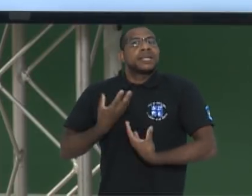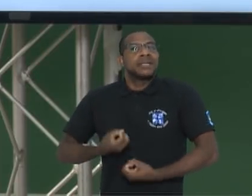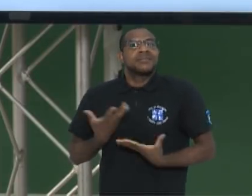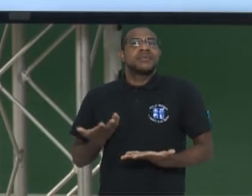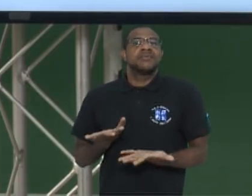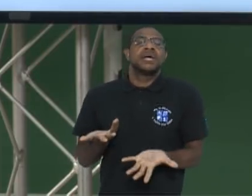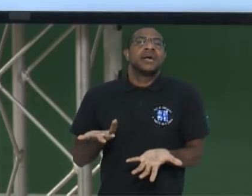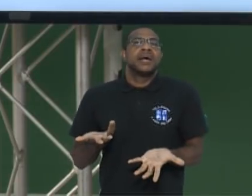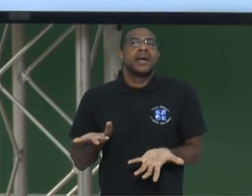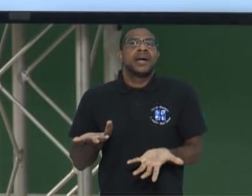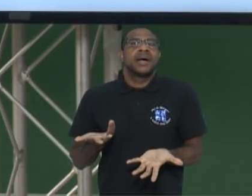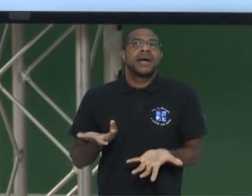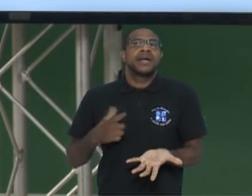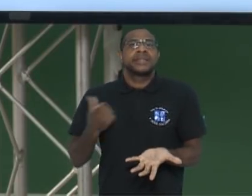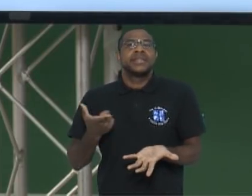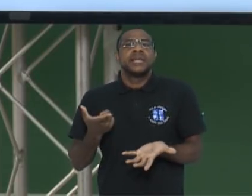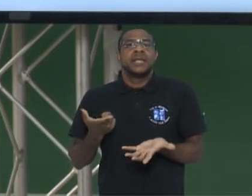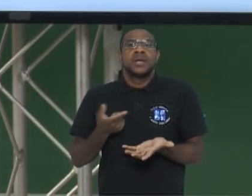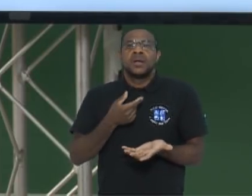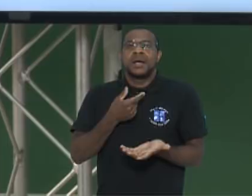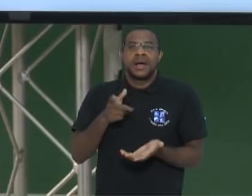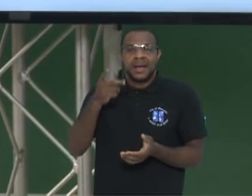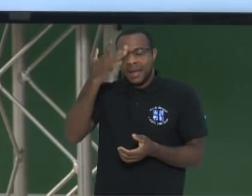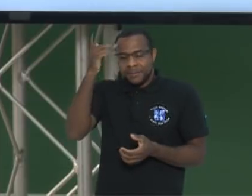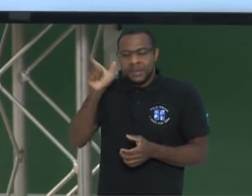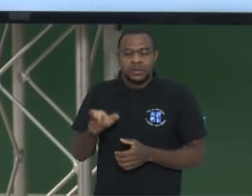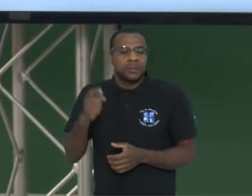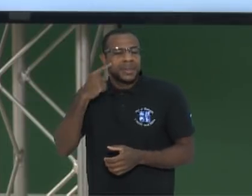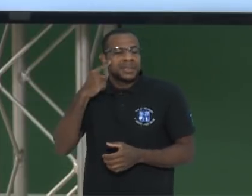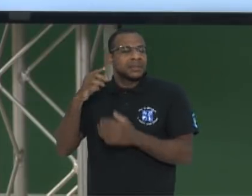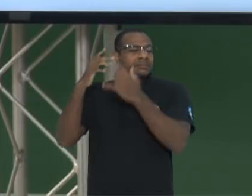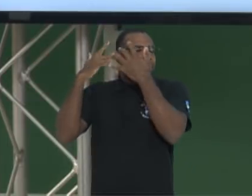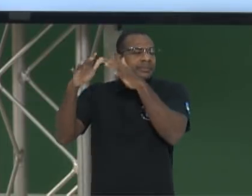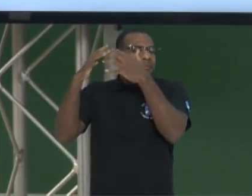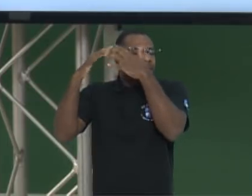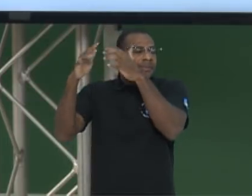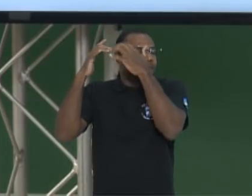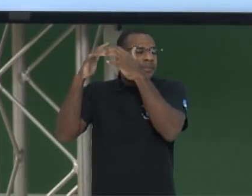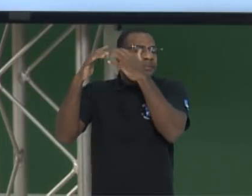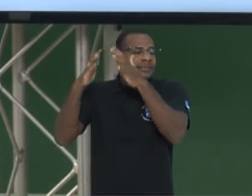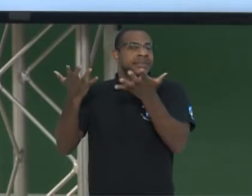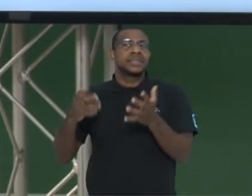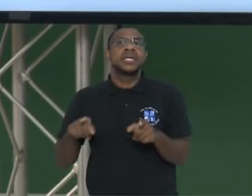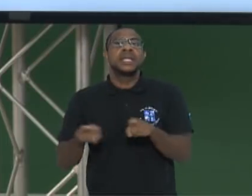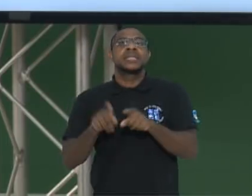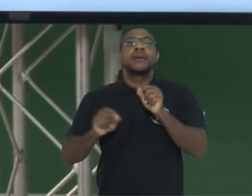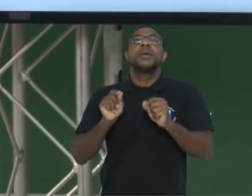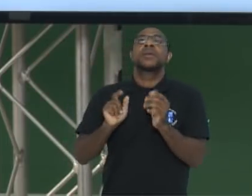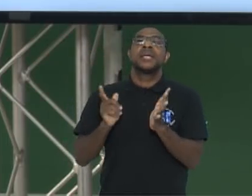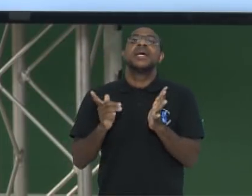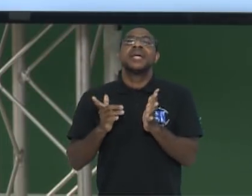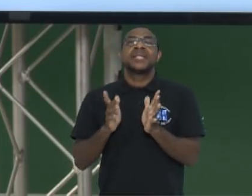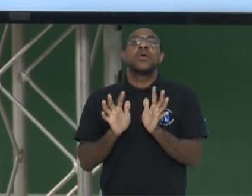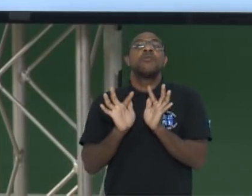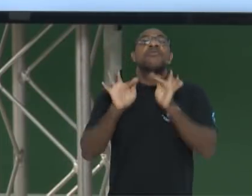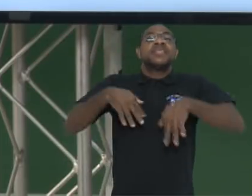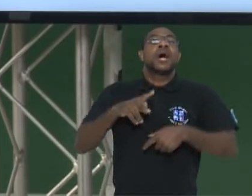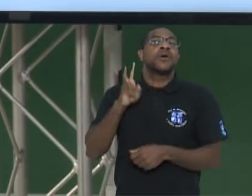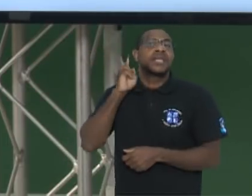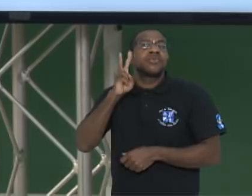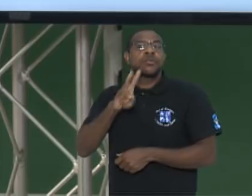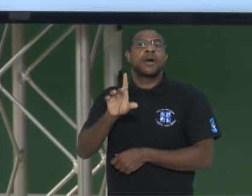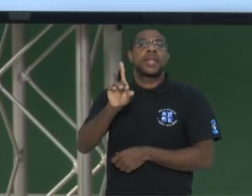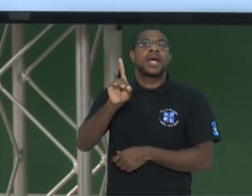as adivinhações, tentar prever o final do conto, que é o desfecho. Né? O que será que vai acontecer a partir